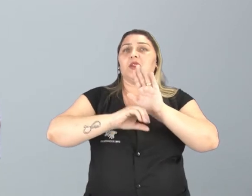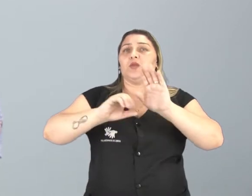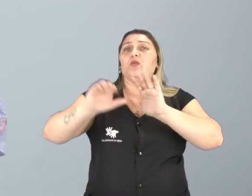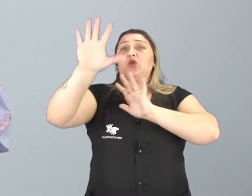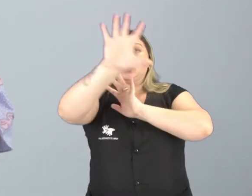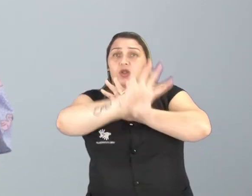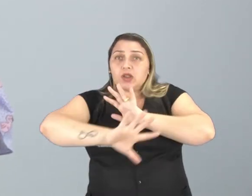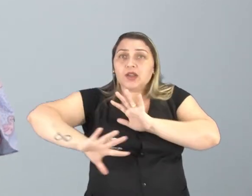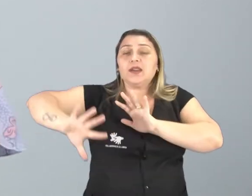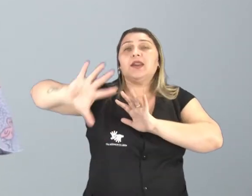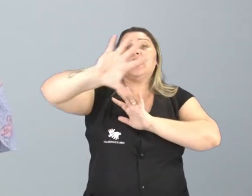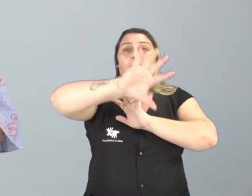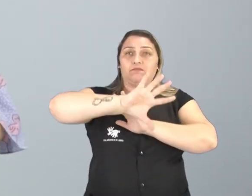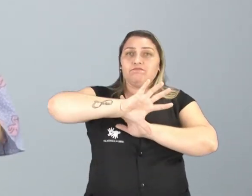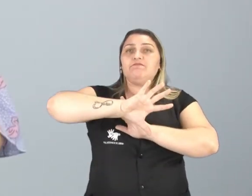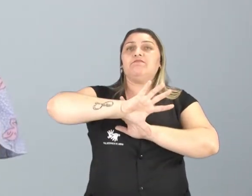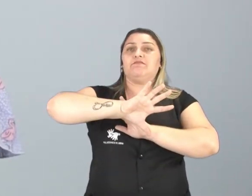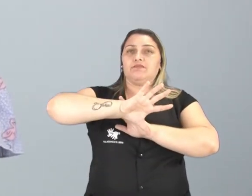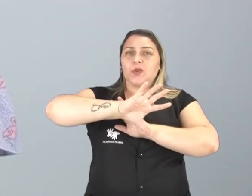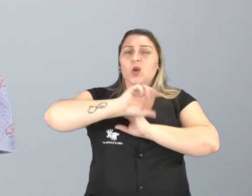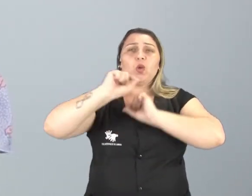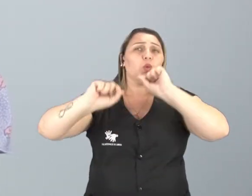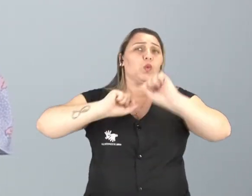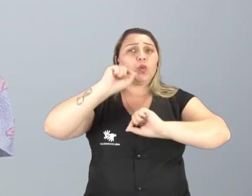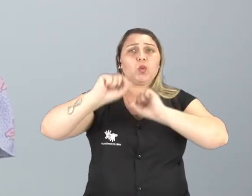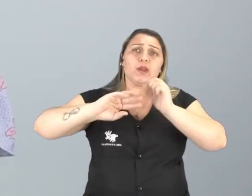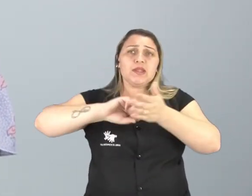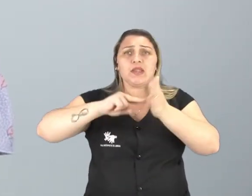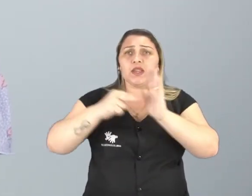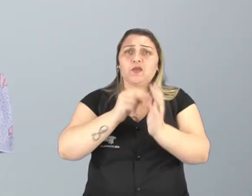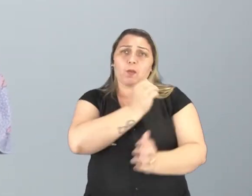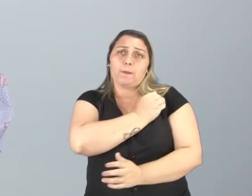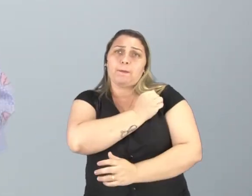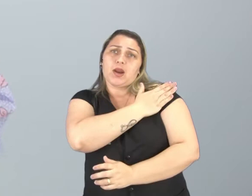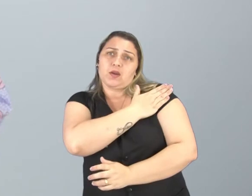maneira geral do que é o preconceito e como ele